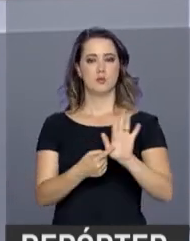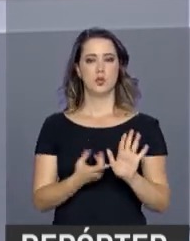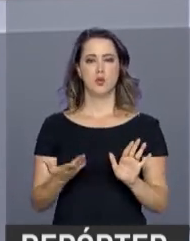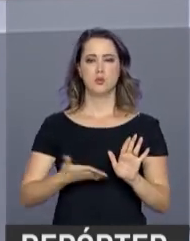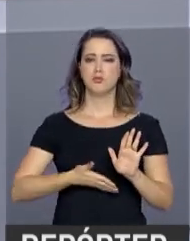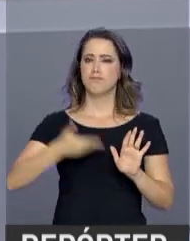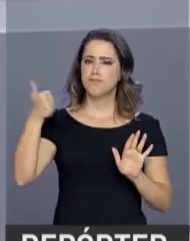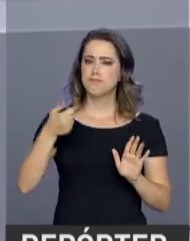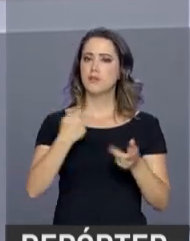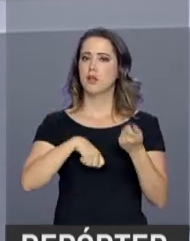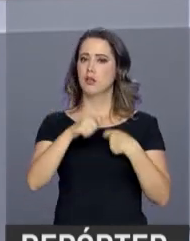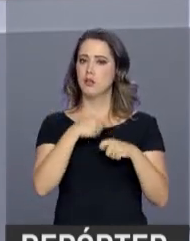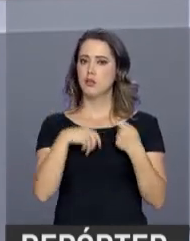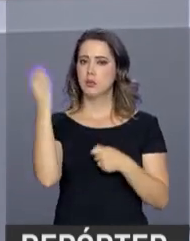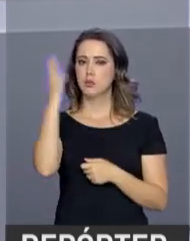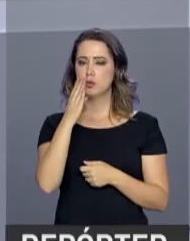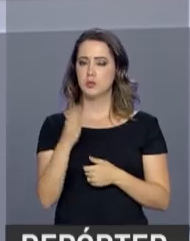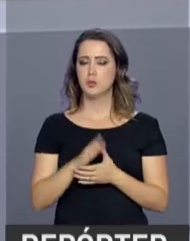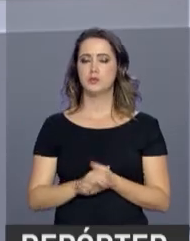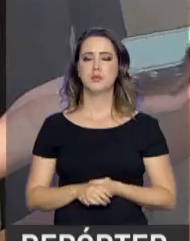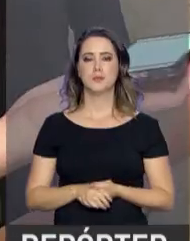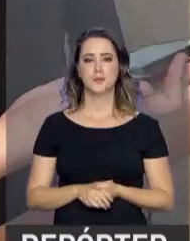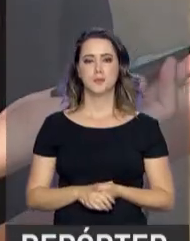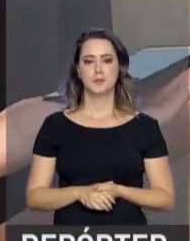e do setor automobilístico